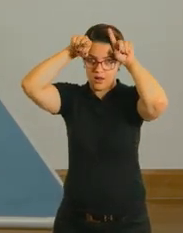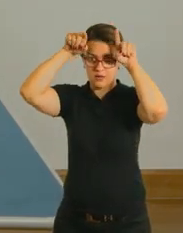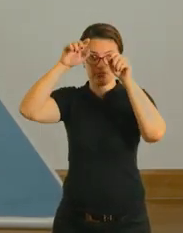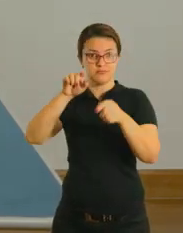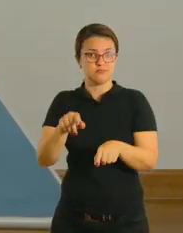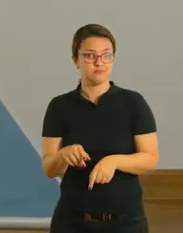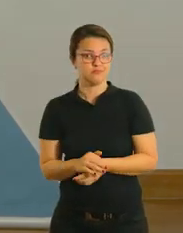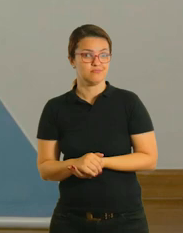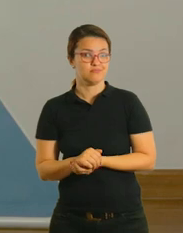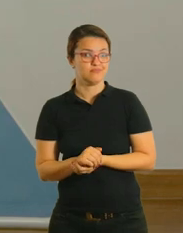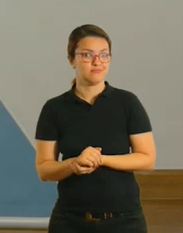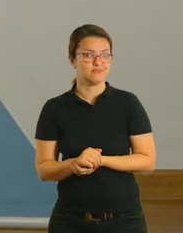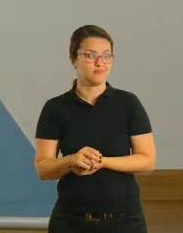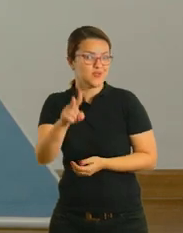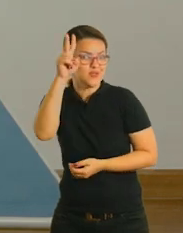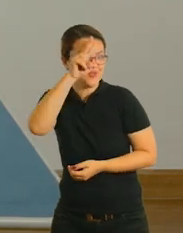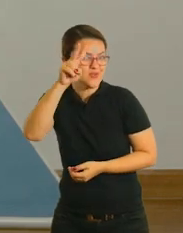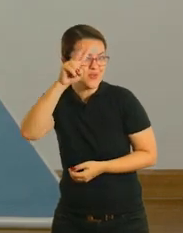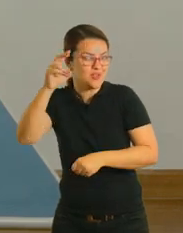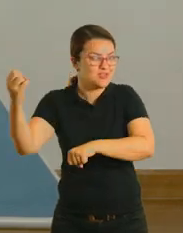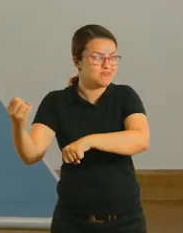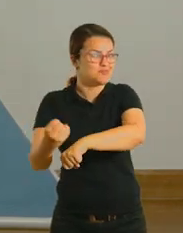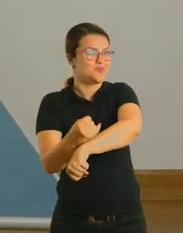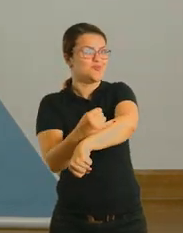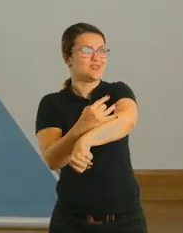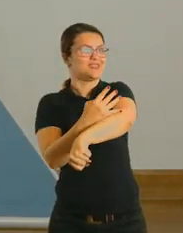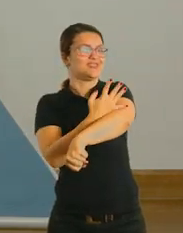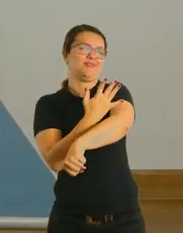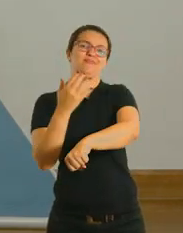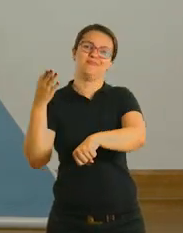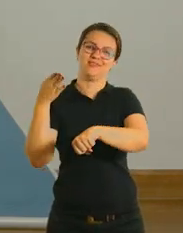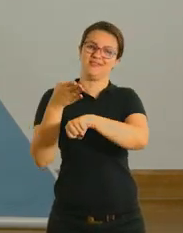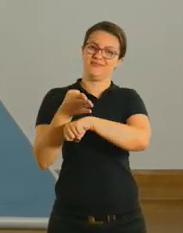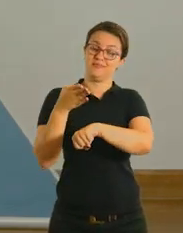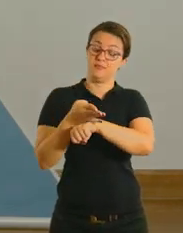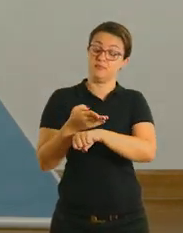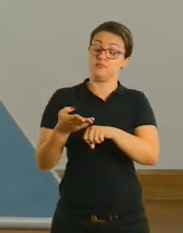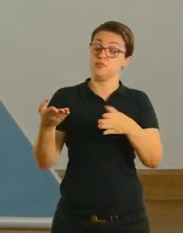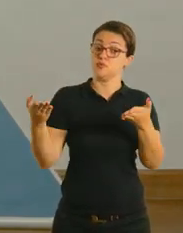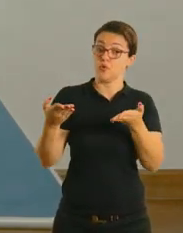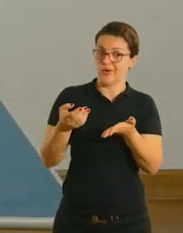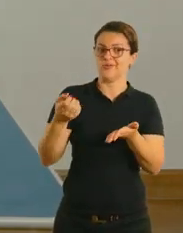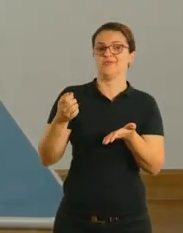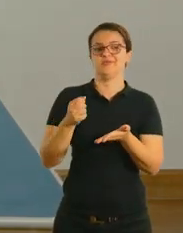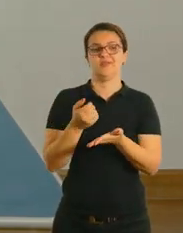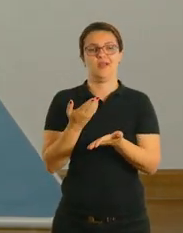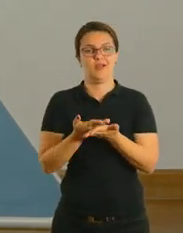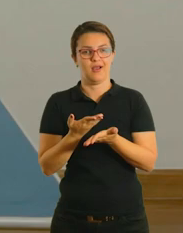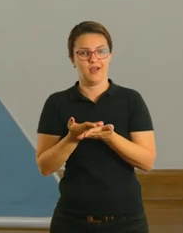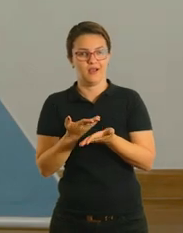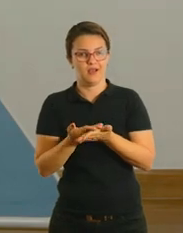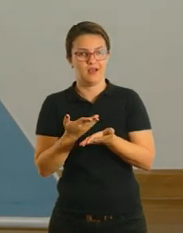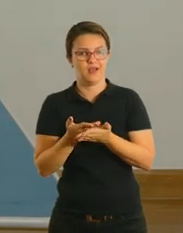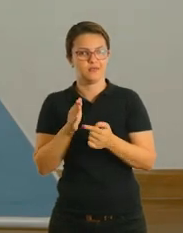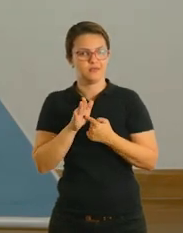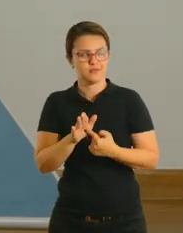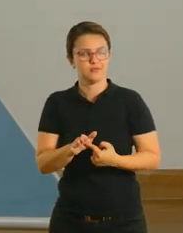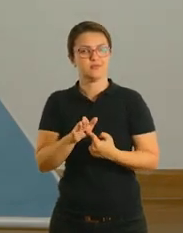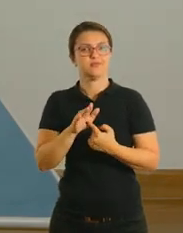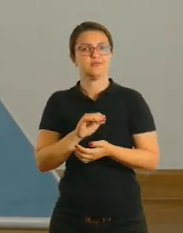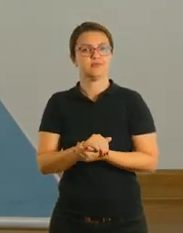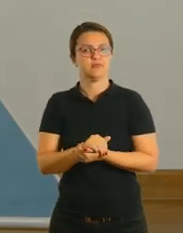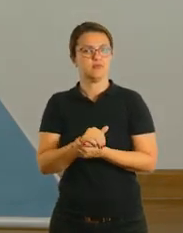uma aventura emocionante? Mas nessa aula de hoje vou apresentar para vocês uma artista